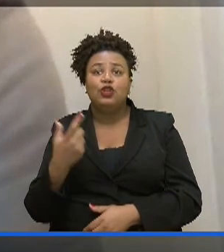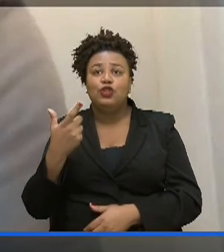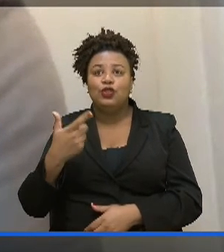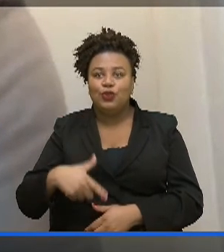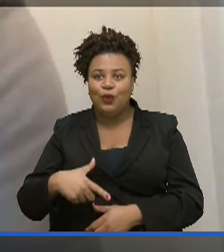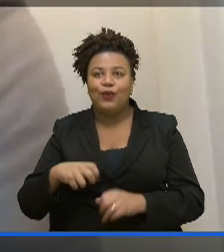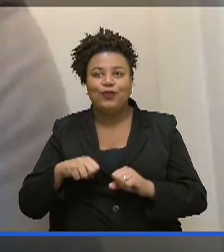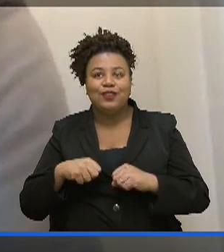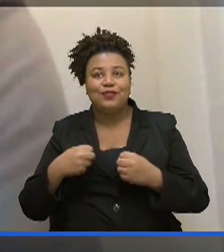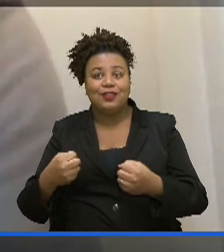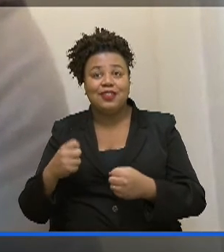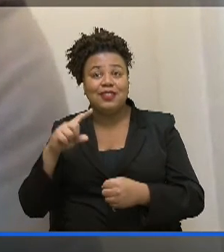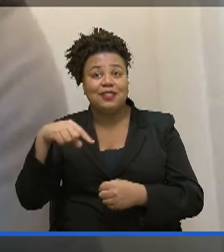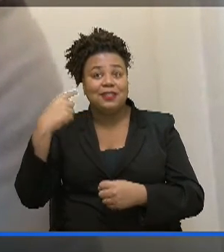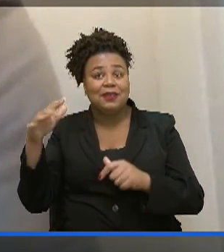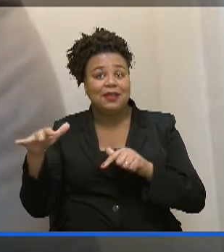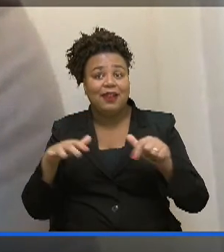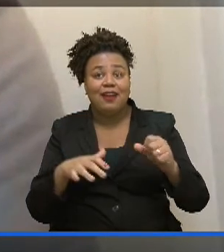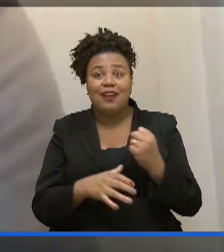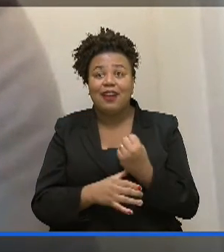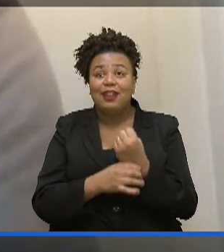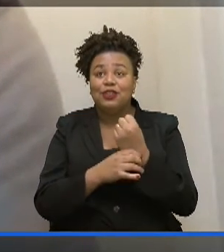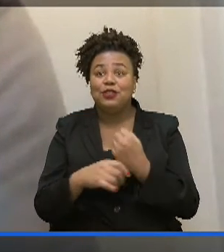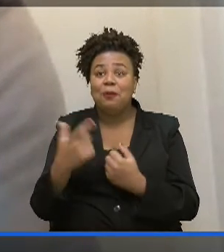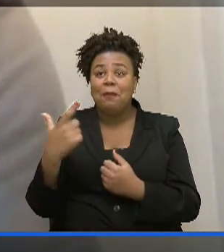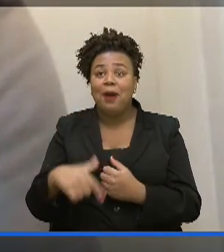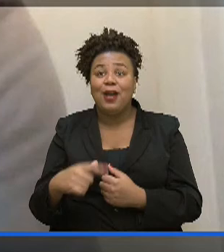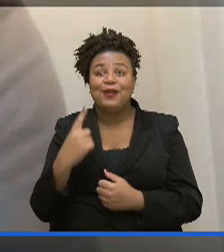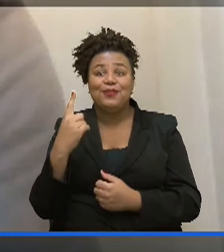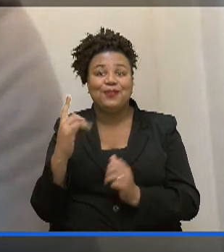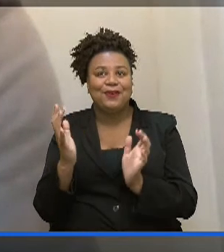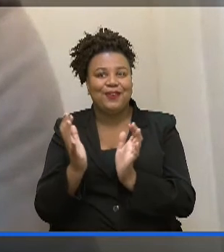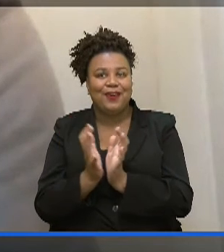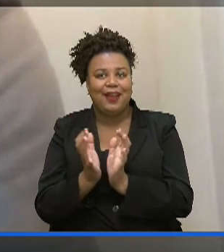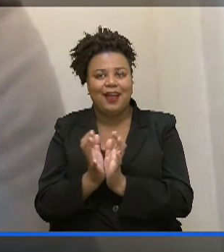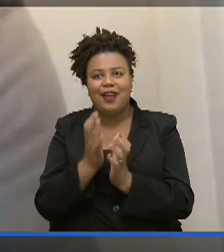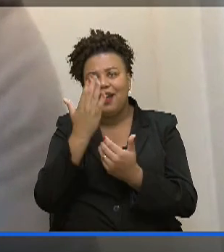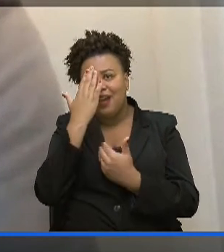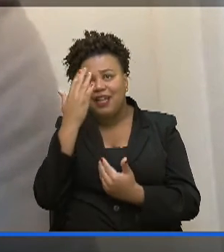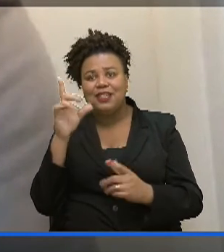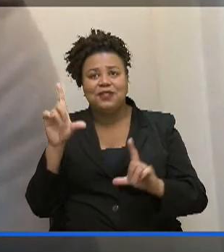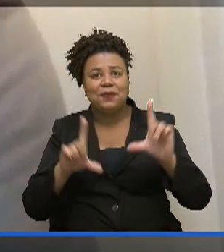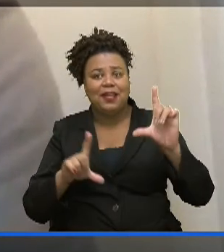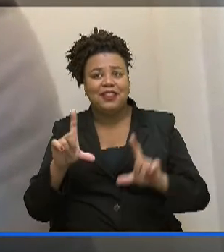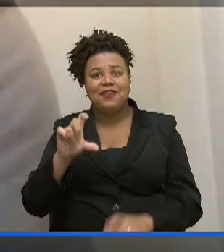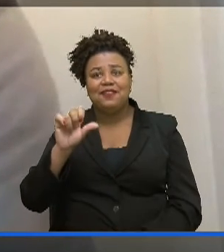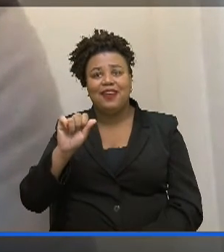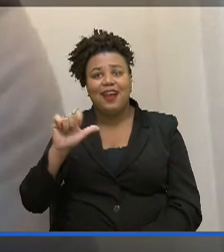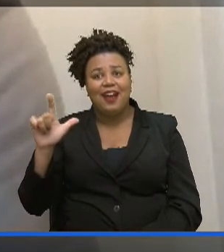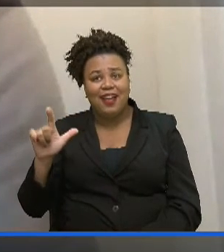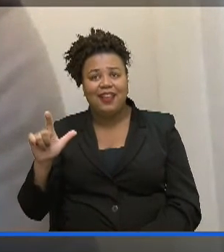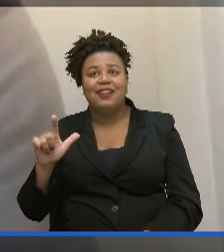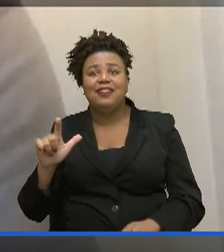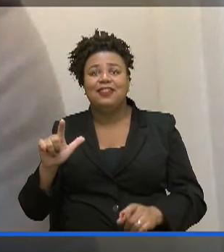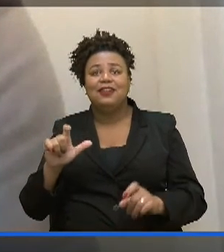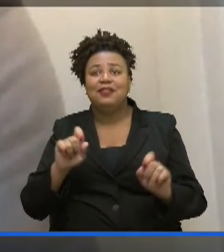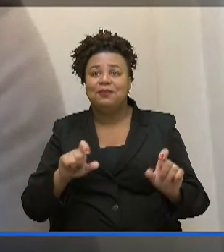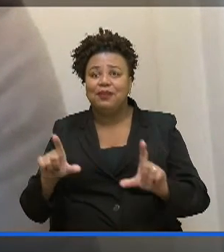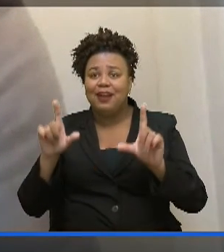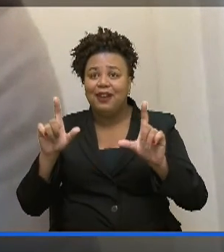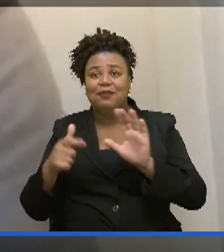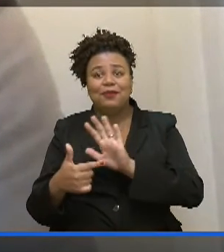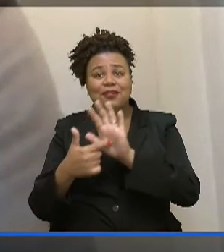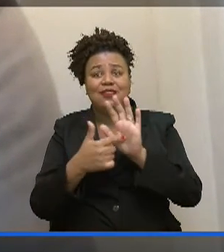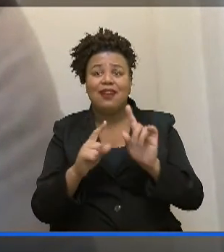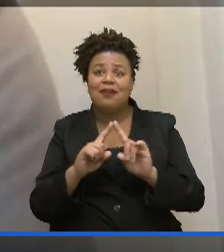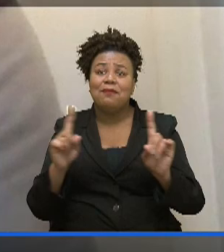esse esforço semana que vem, garantido ao menos mais um colega. Tá? Agradeço o pessoal da TV Assembleia também pelo esforço para fazer a cobertura,